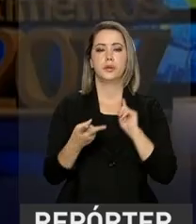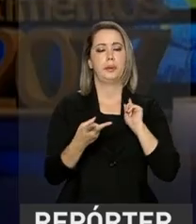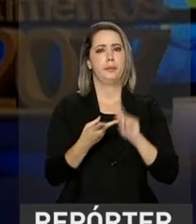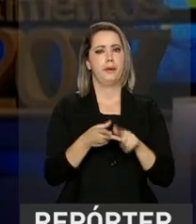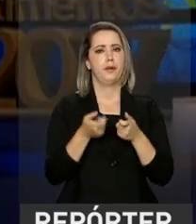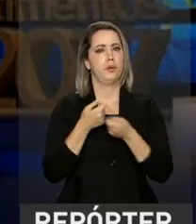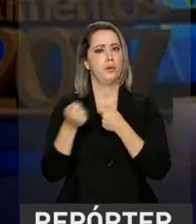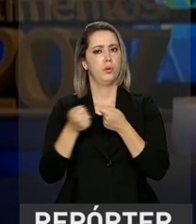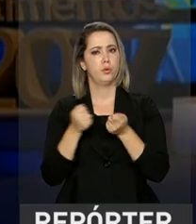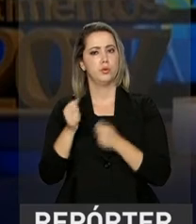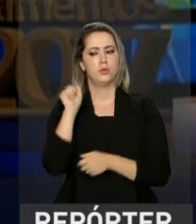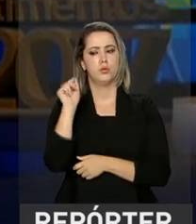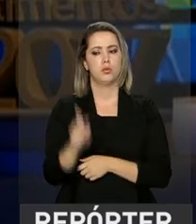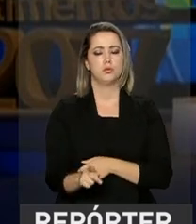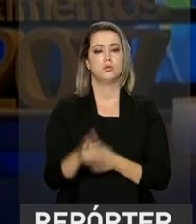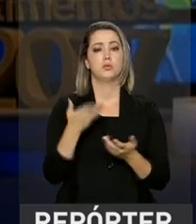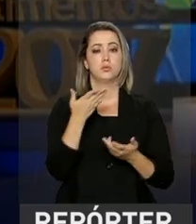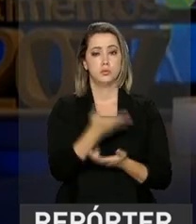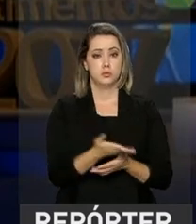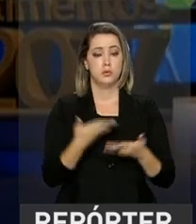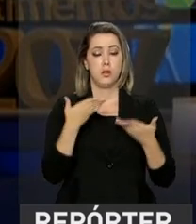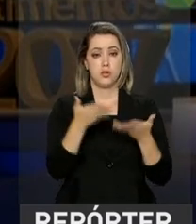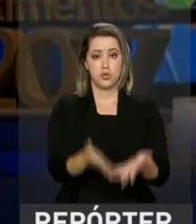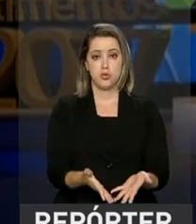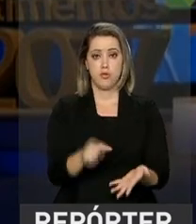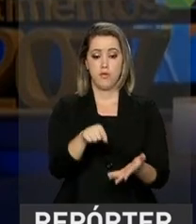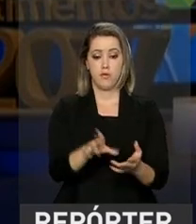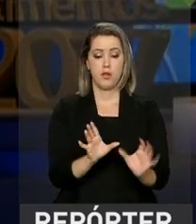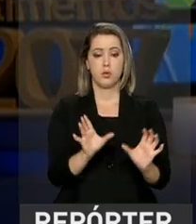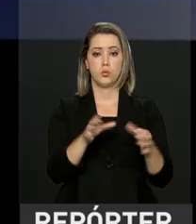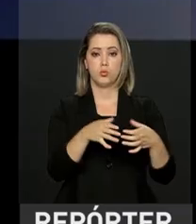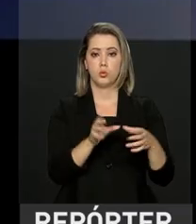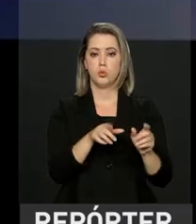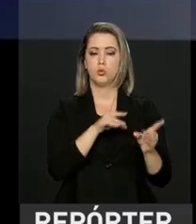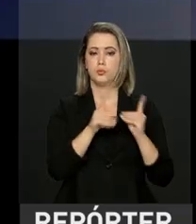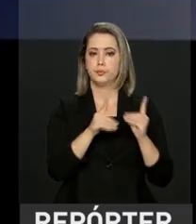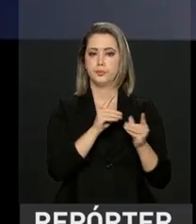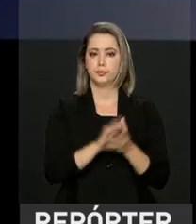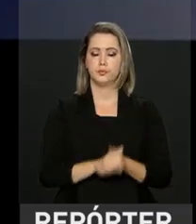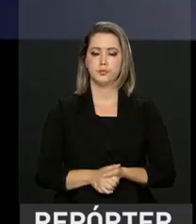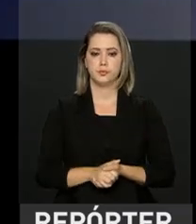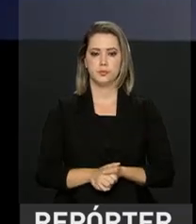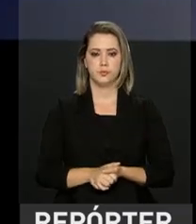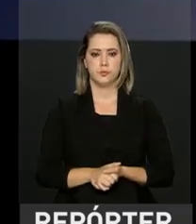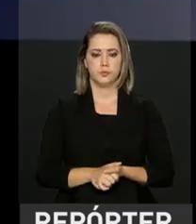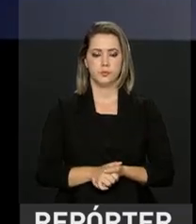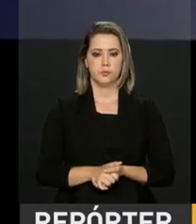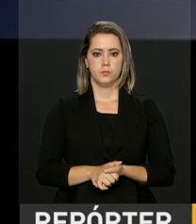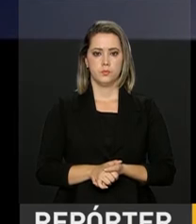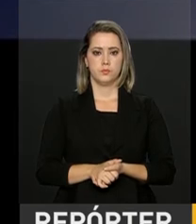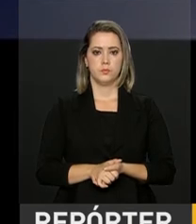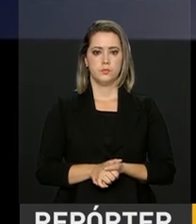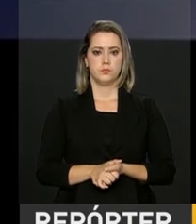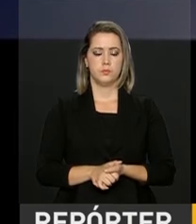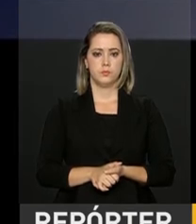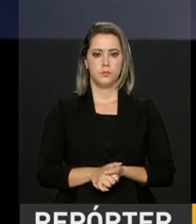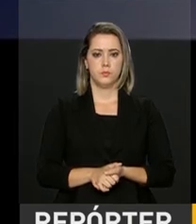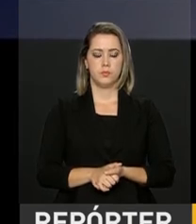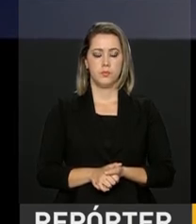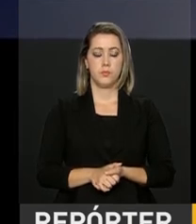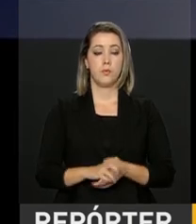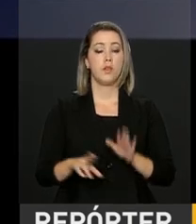ajustar a previdência social estiveram no centro dos debates a reforma que permitirá a estabilização fiscal